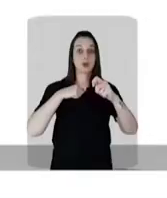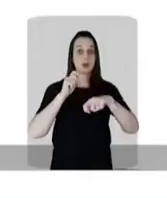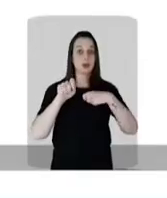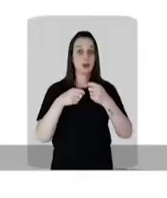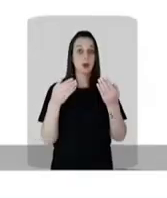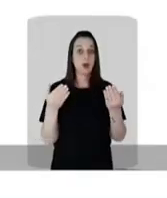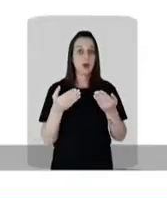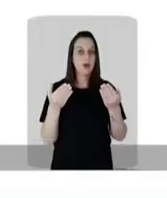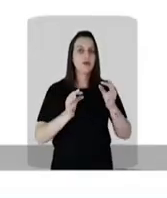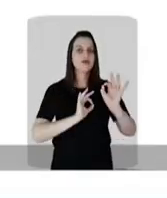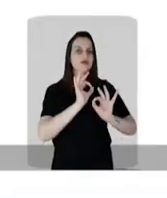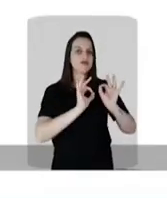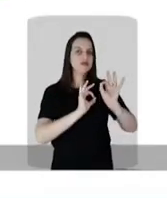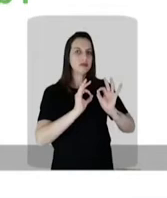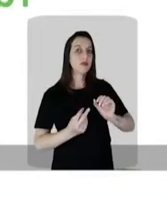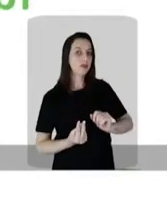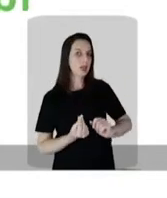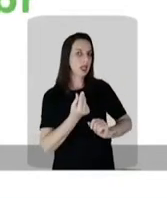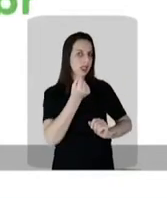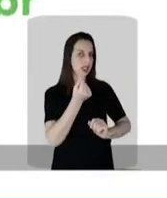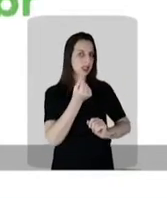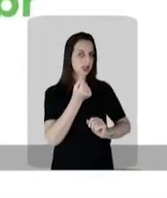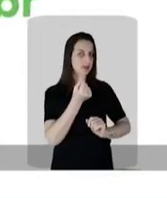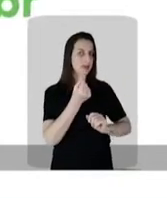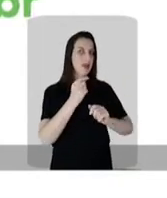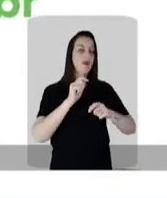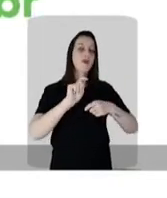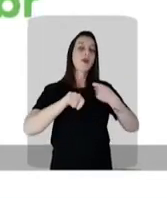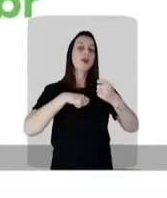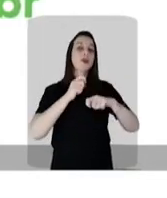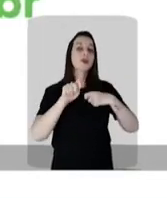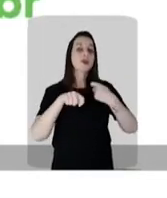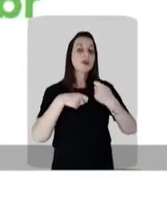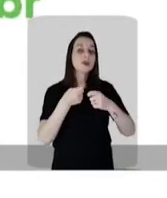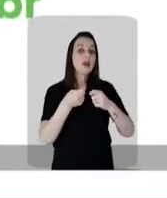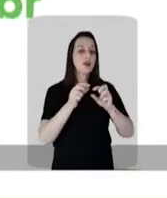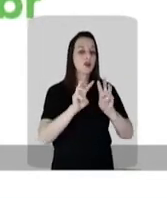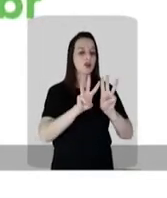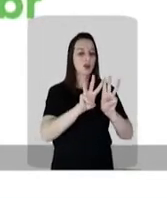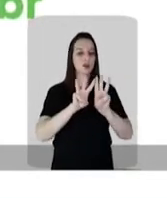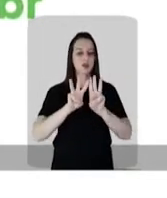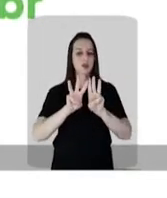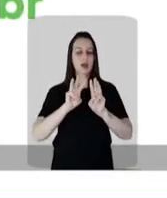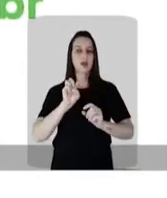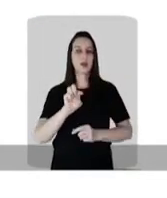passo. Chegou a hora de deixar suas finanças em forma negociando no